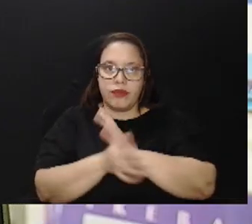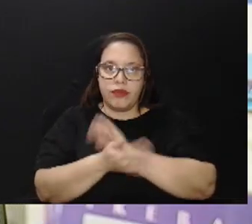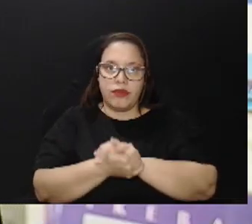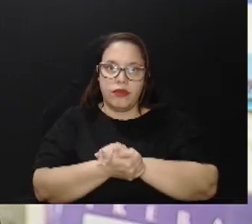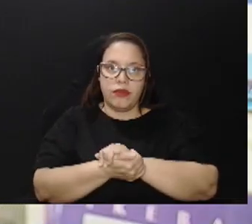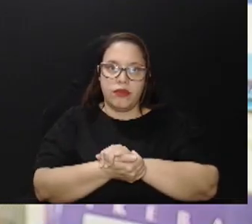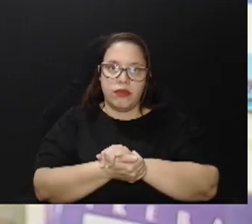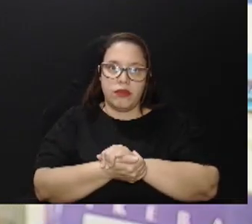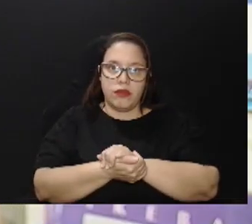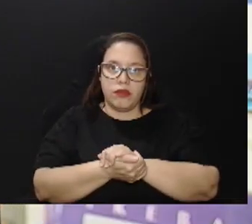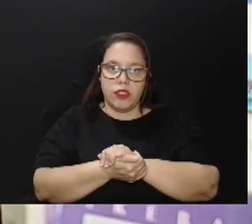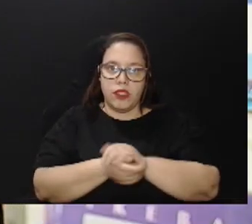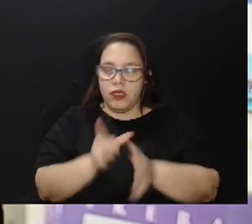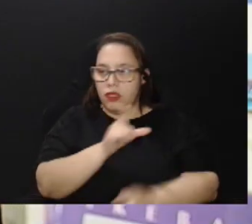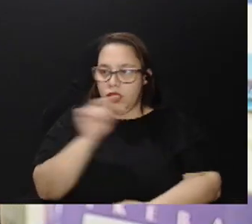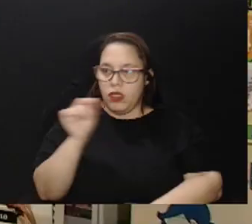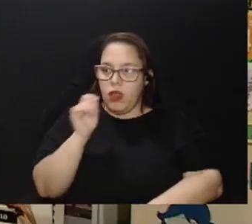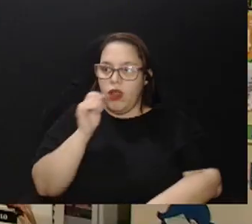ser, como fala,